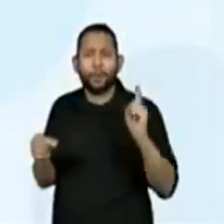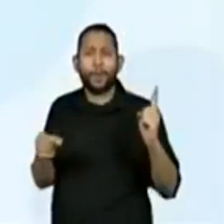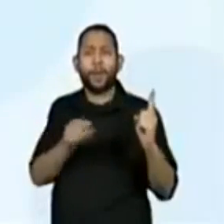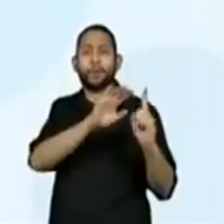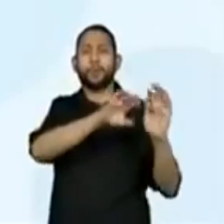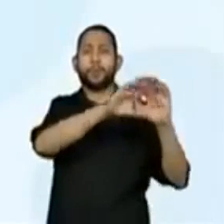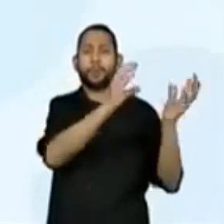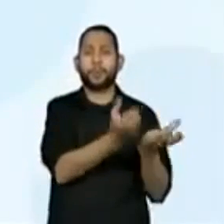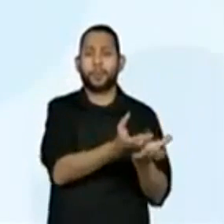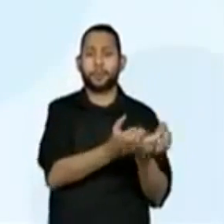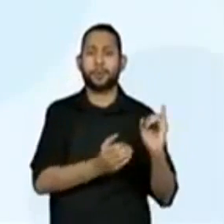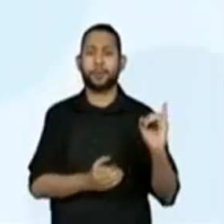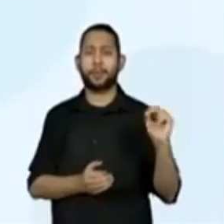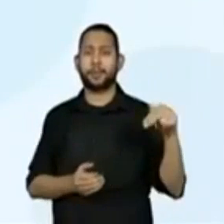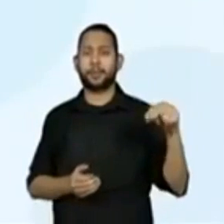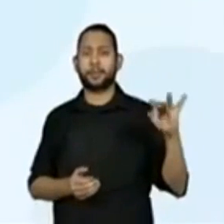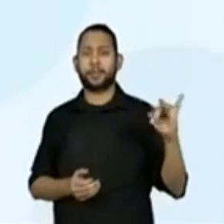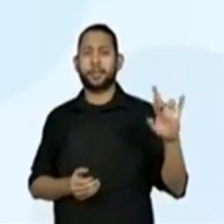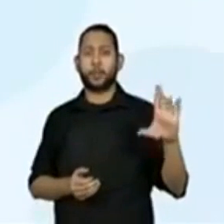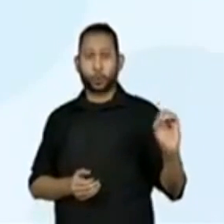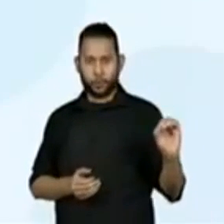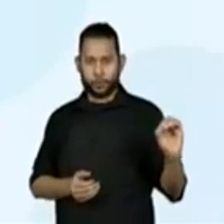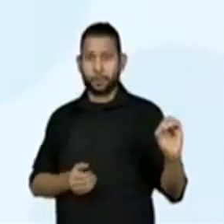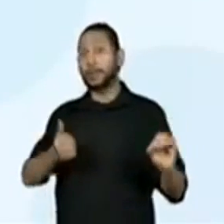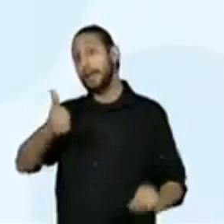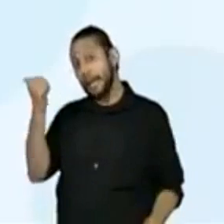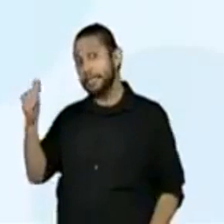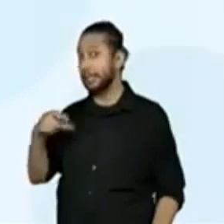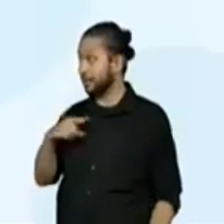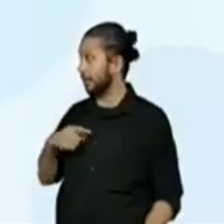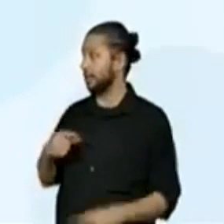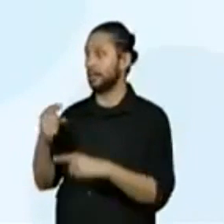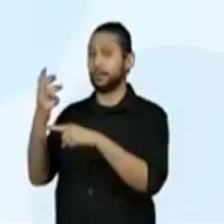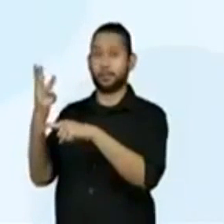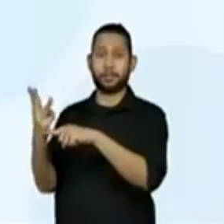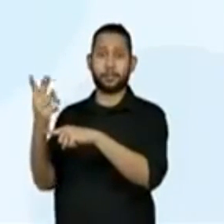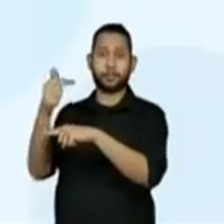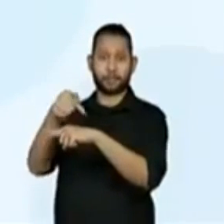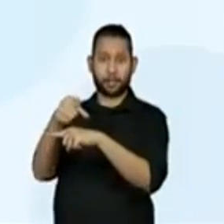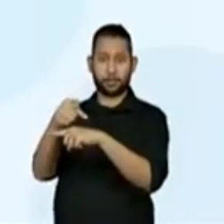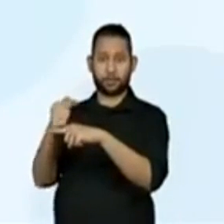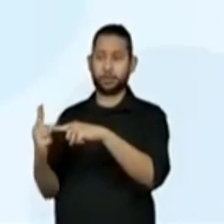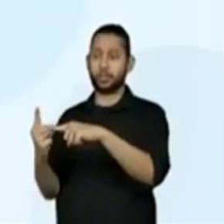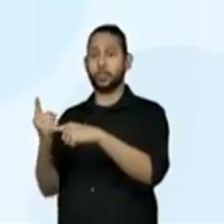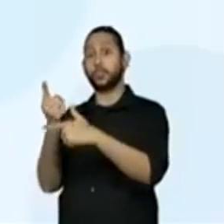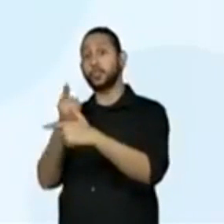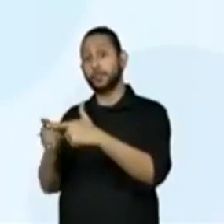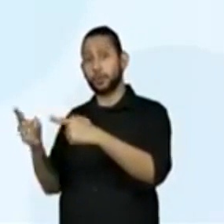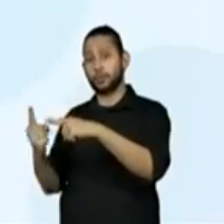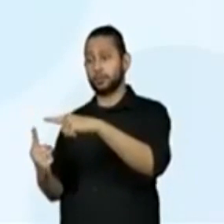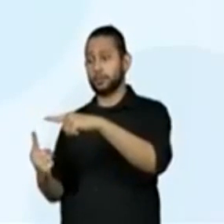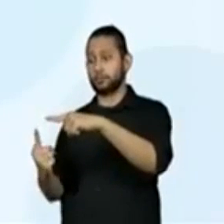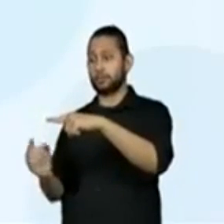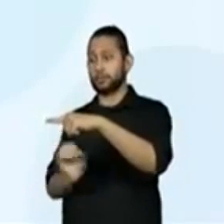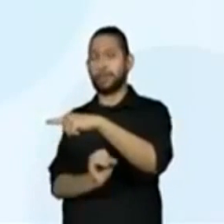fração? 37 por 100. Porque é 37